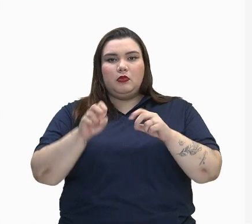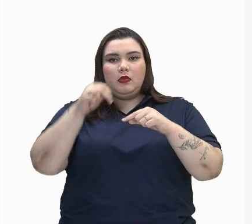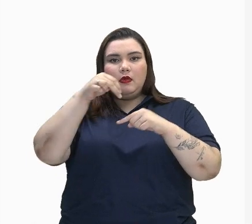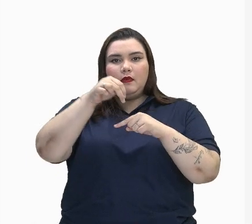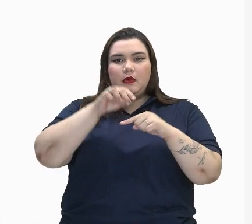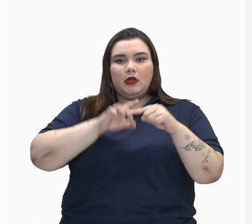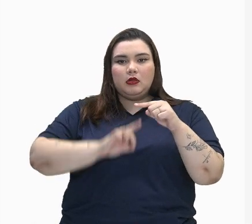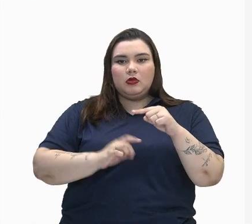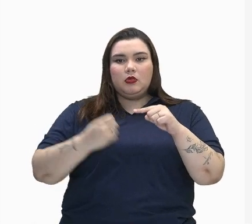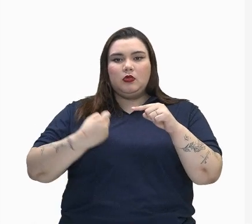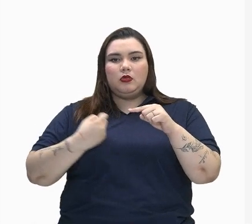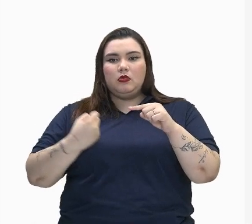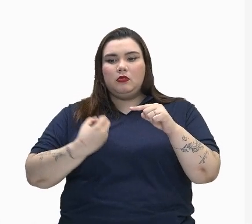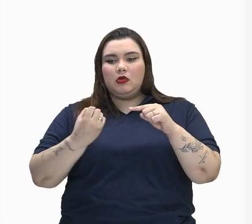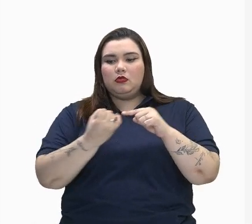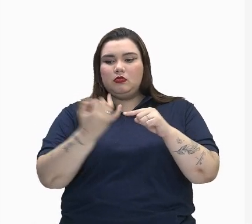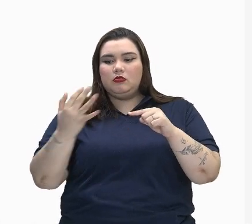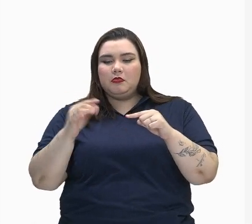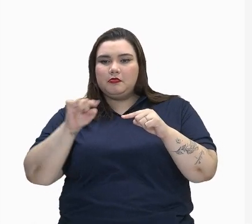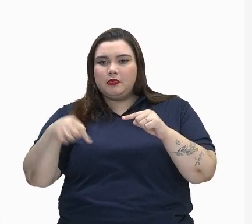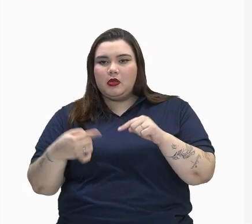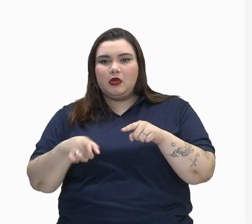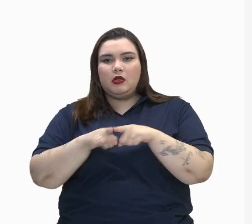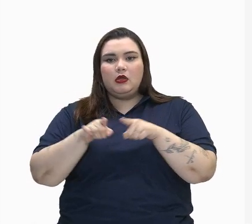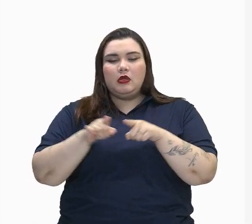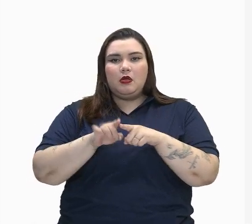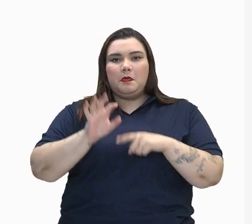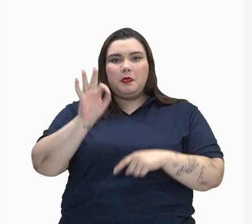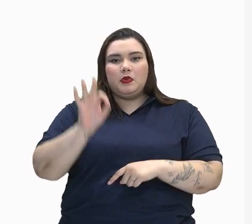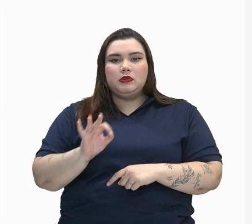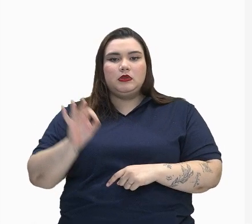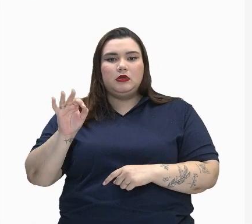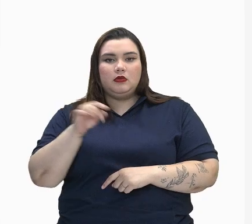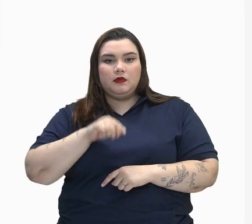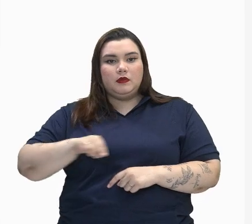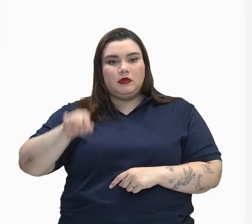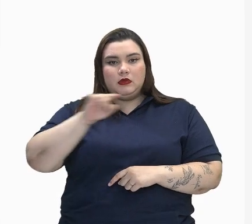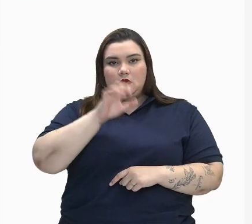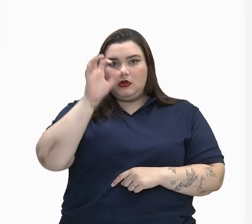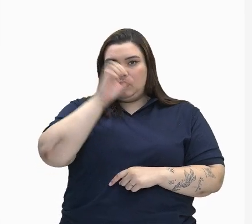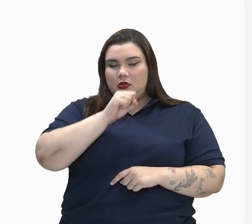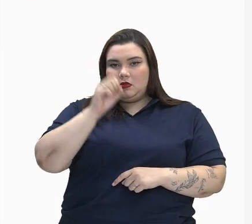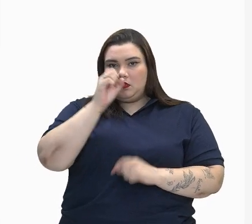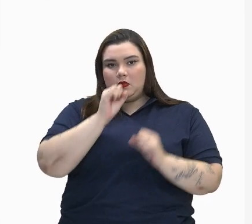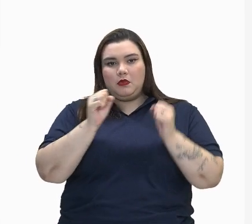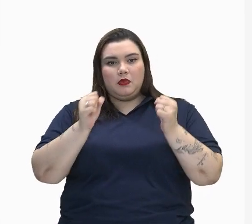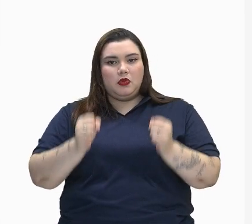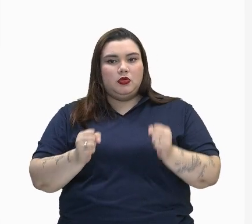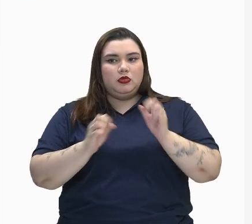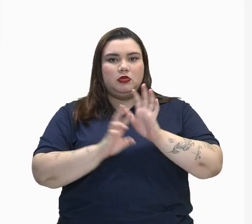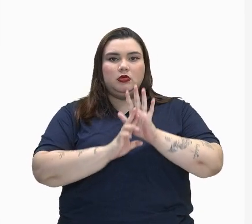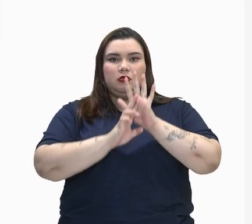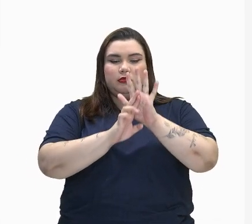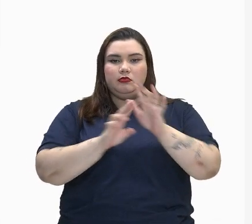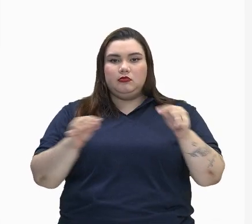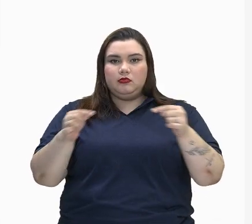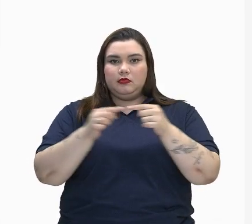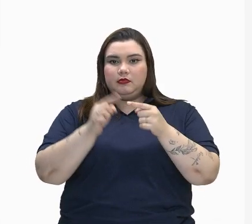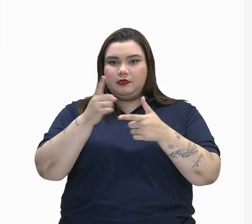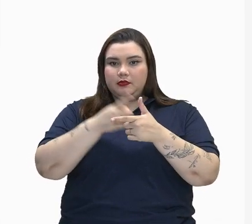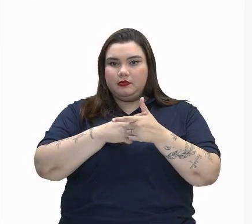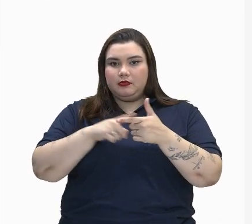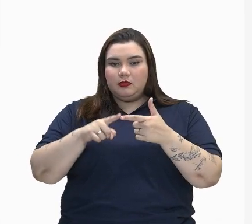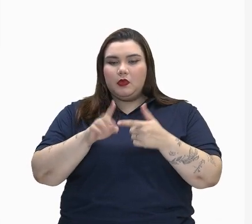números decimais, sobre porcentagem. Esses números que você pode representar eles por uma divisão, eles